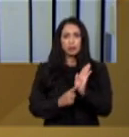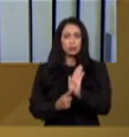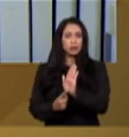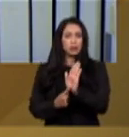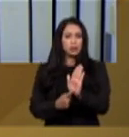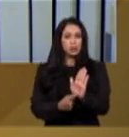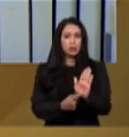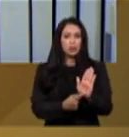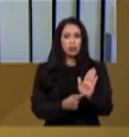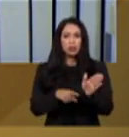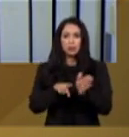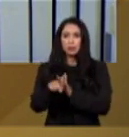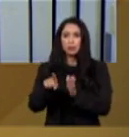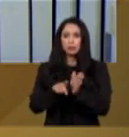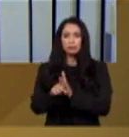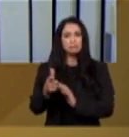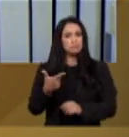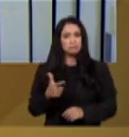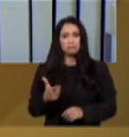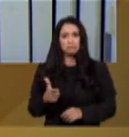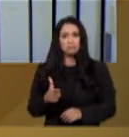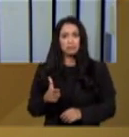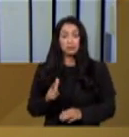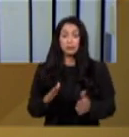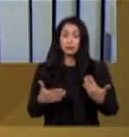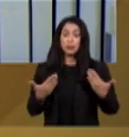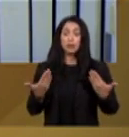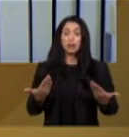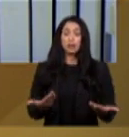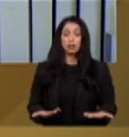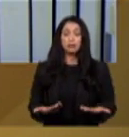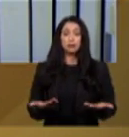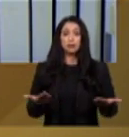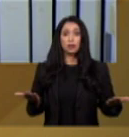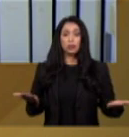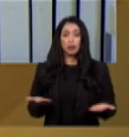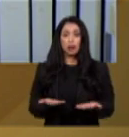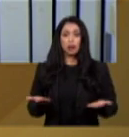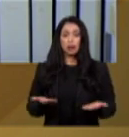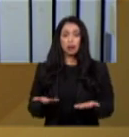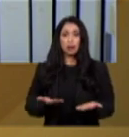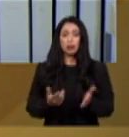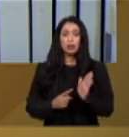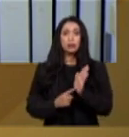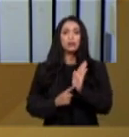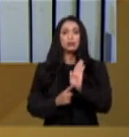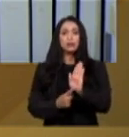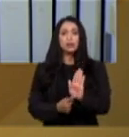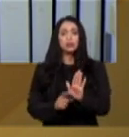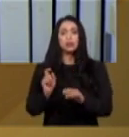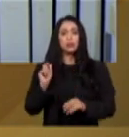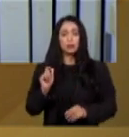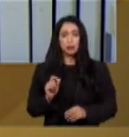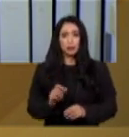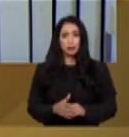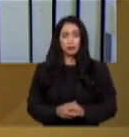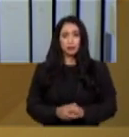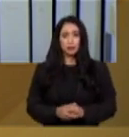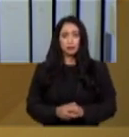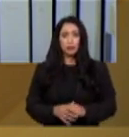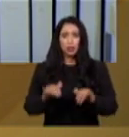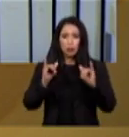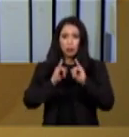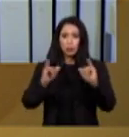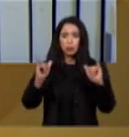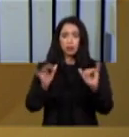que não há. Então, cabe a mim fazer, então, o